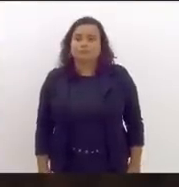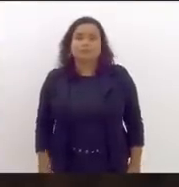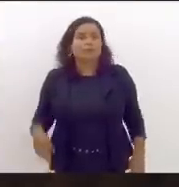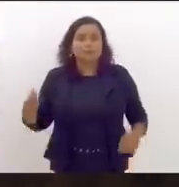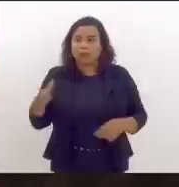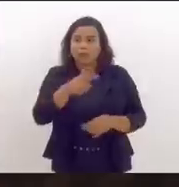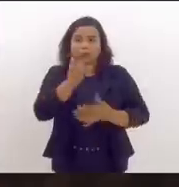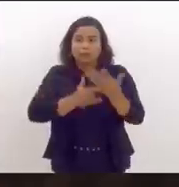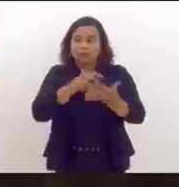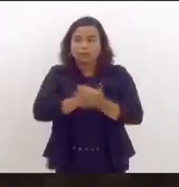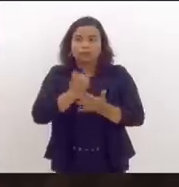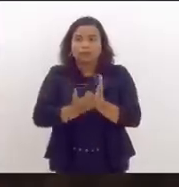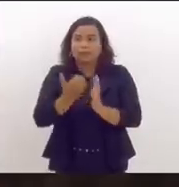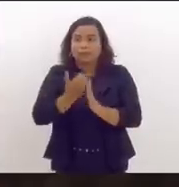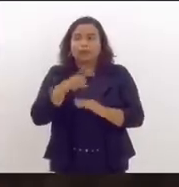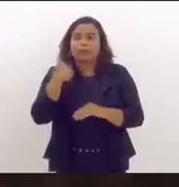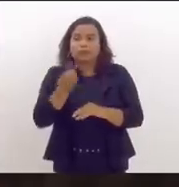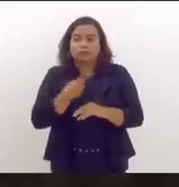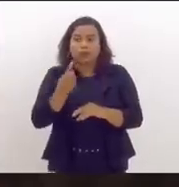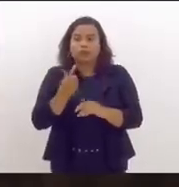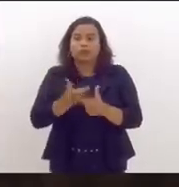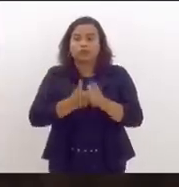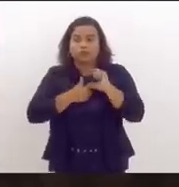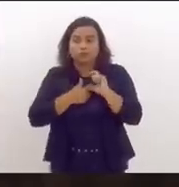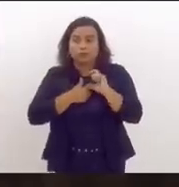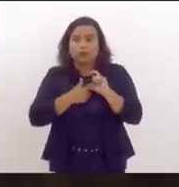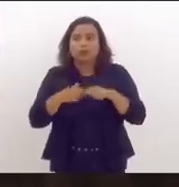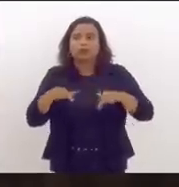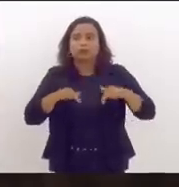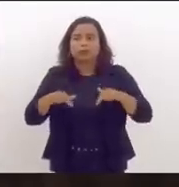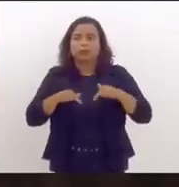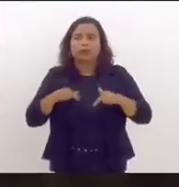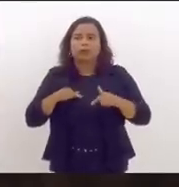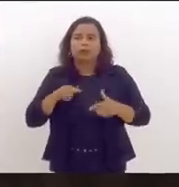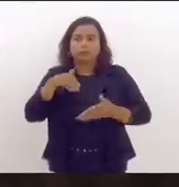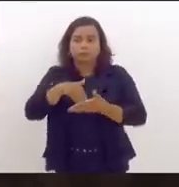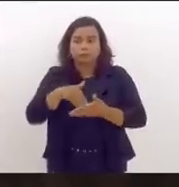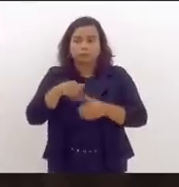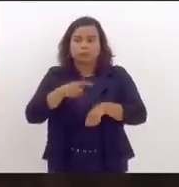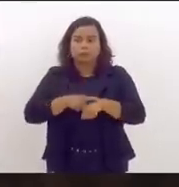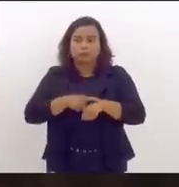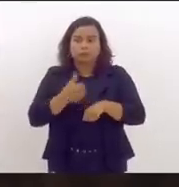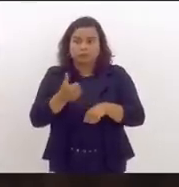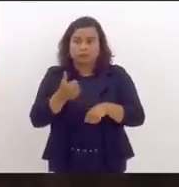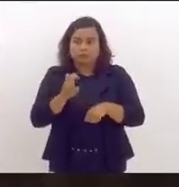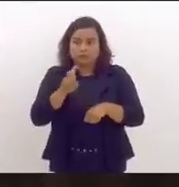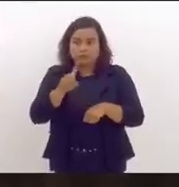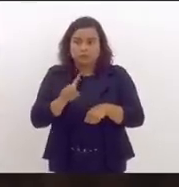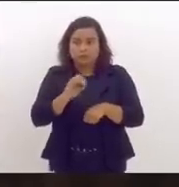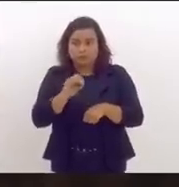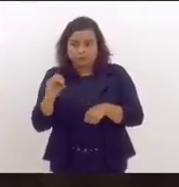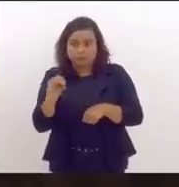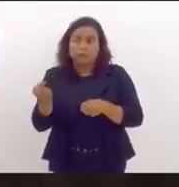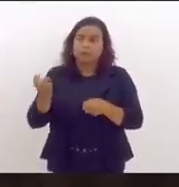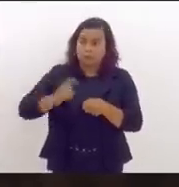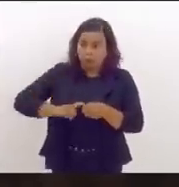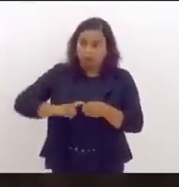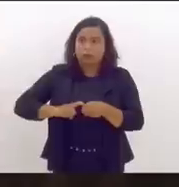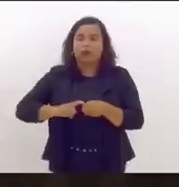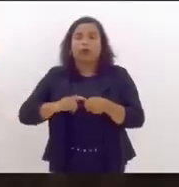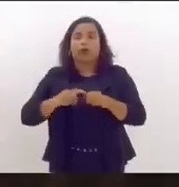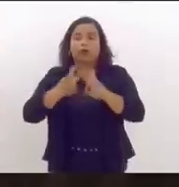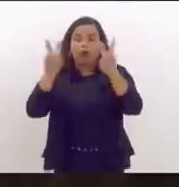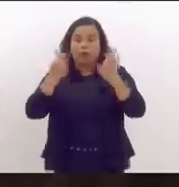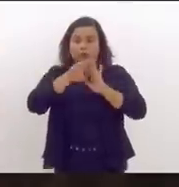não havendo mais oradores escritos à presidência suspende os trabalhos dessa sessão até às 15 horas quando retornaremos